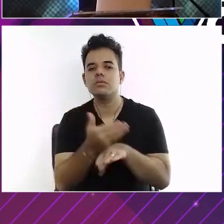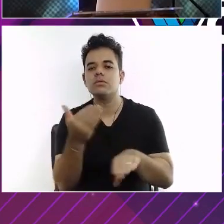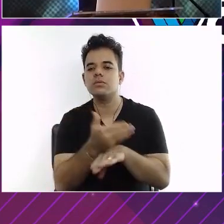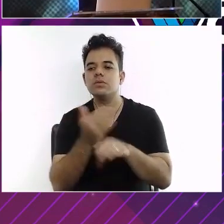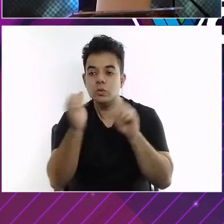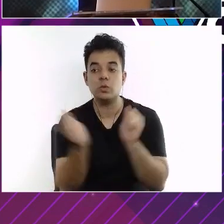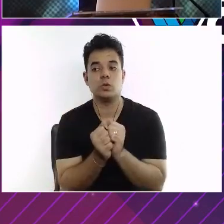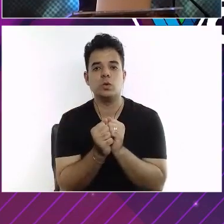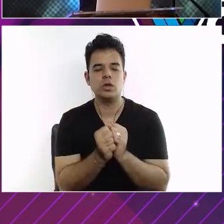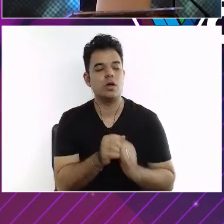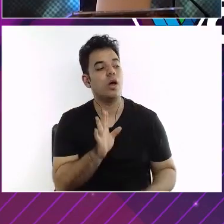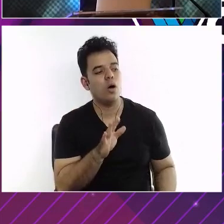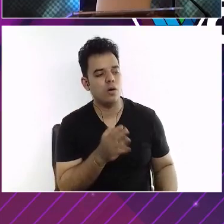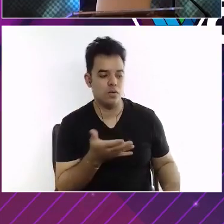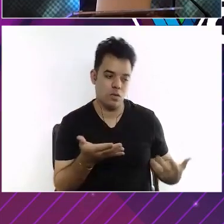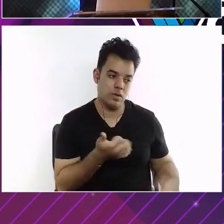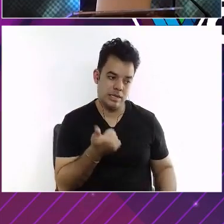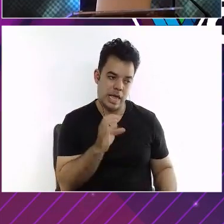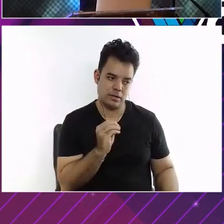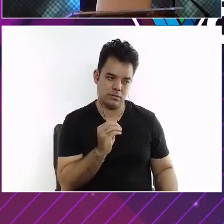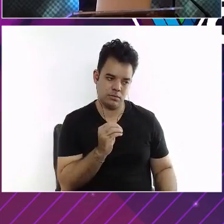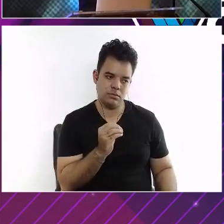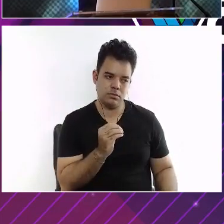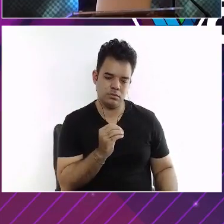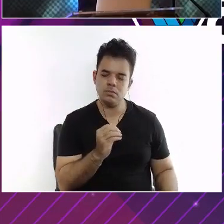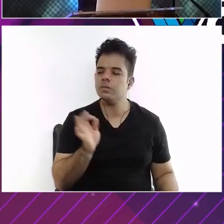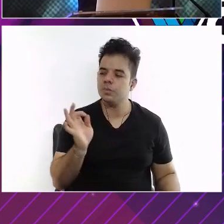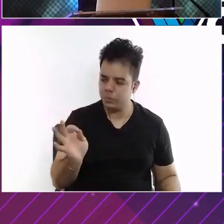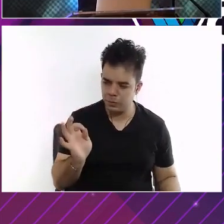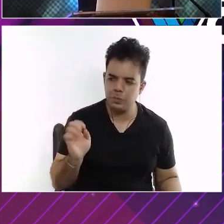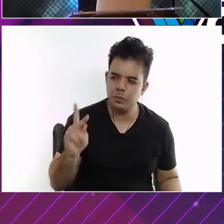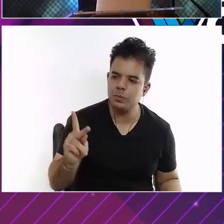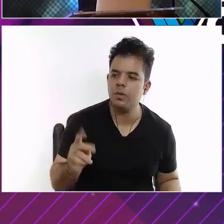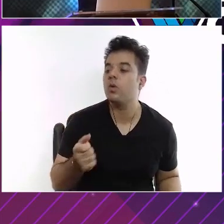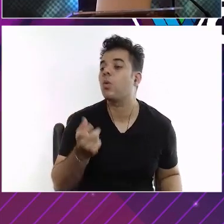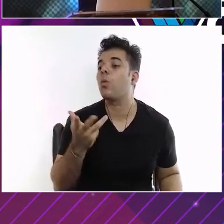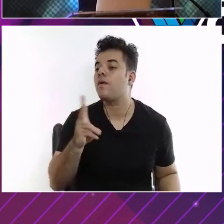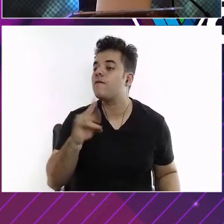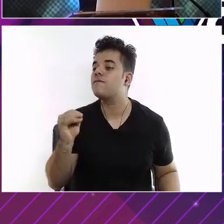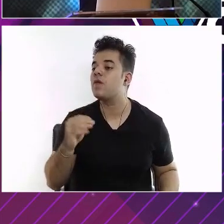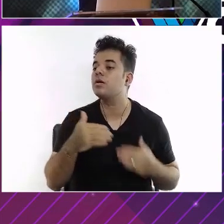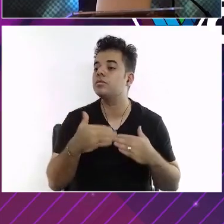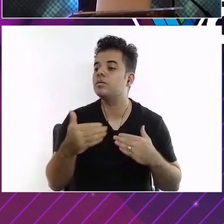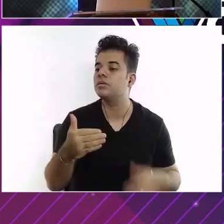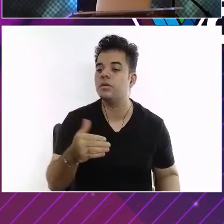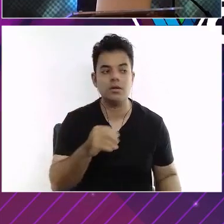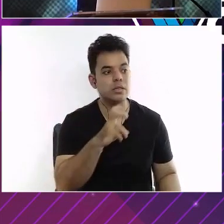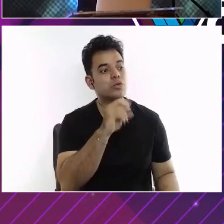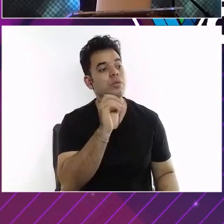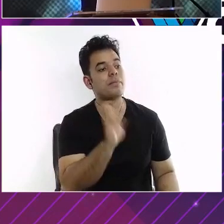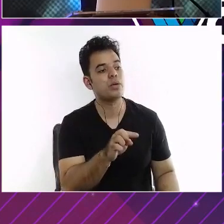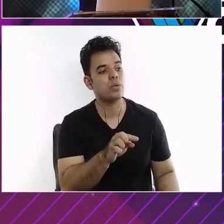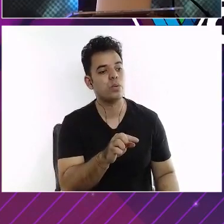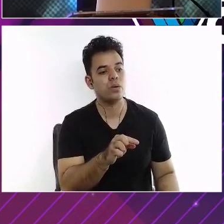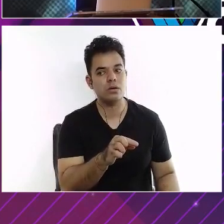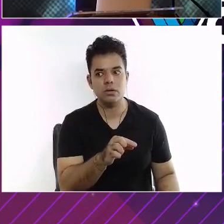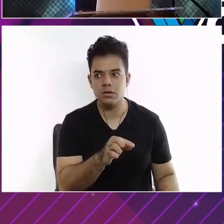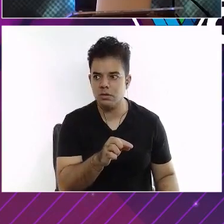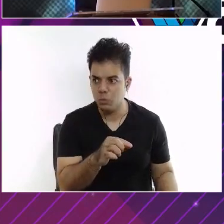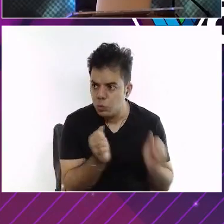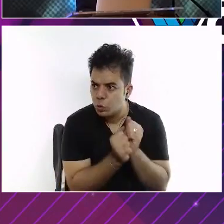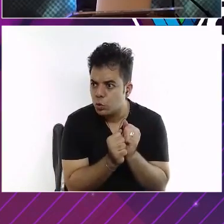a pessoa diz, hoje a gente tem 10. Eu digo, certo, beleza. Quantos a gente vai ter? A gente vai ter 50 mil. Eu digo, simultâneos?